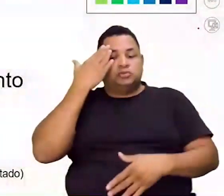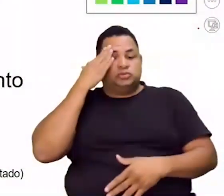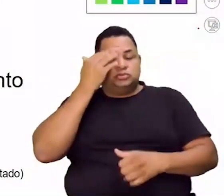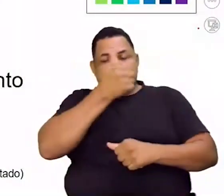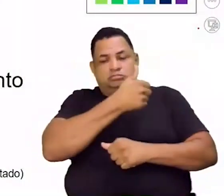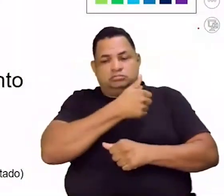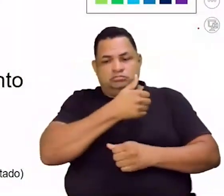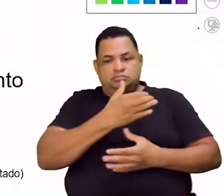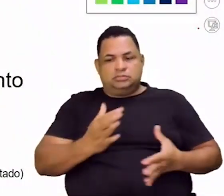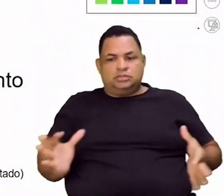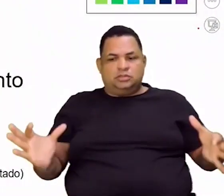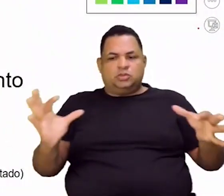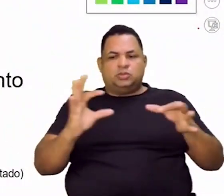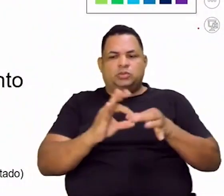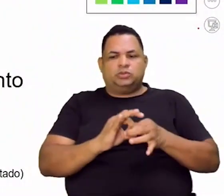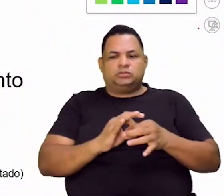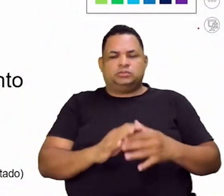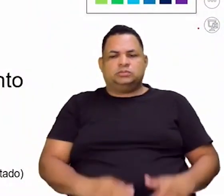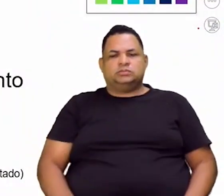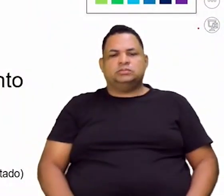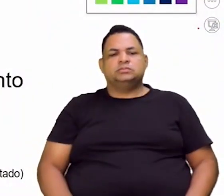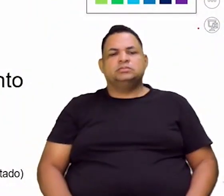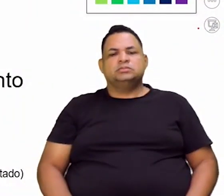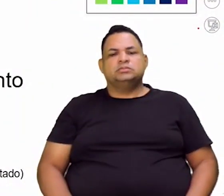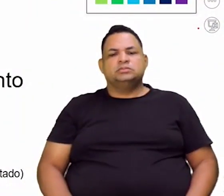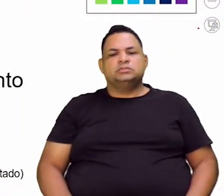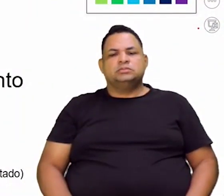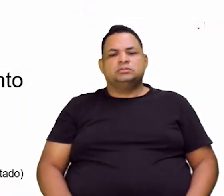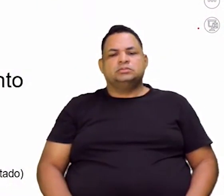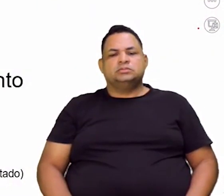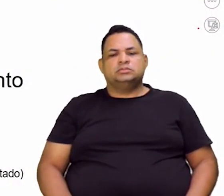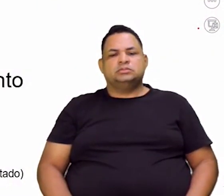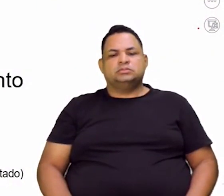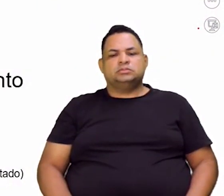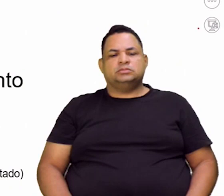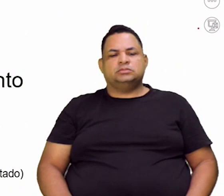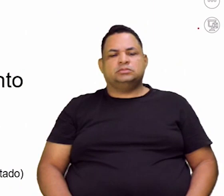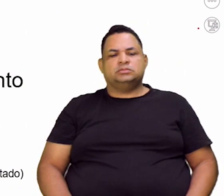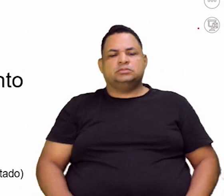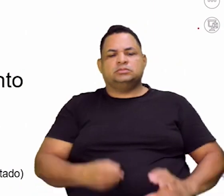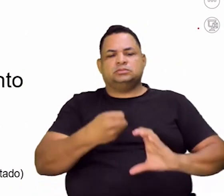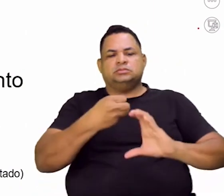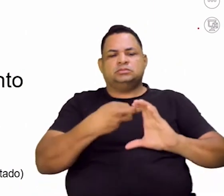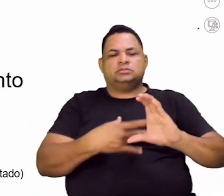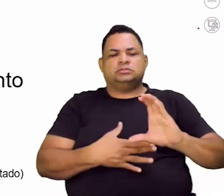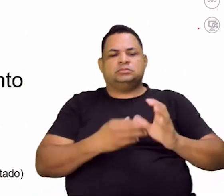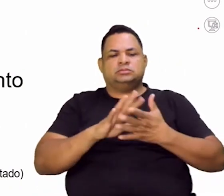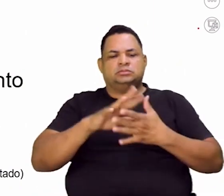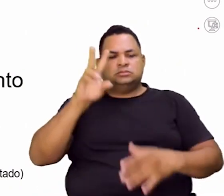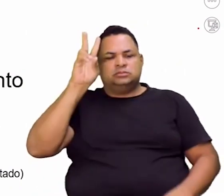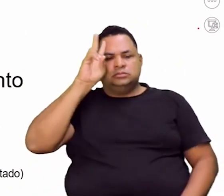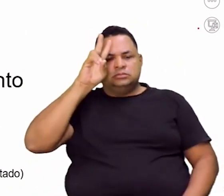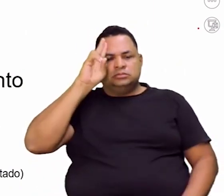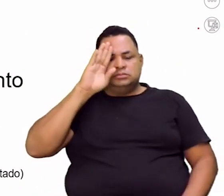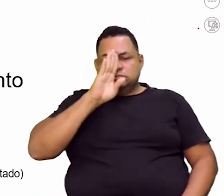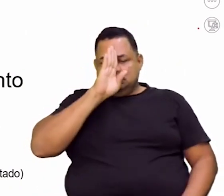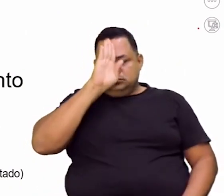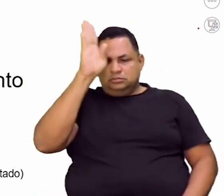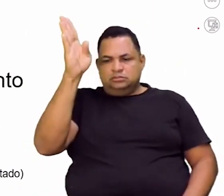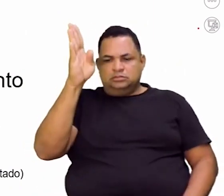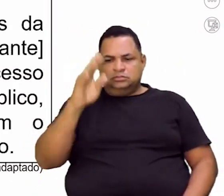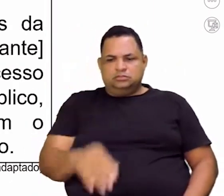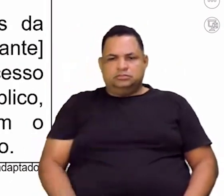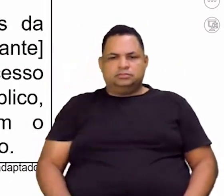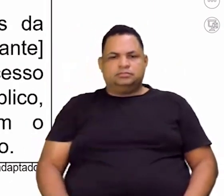aí. Entre as características decorrentes desse momento histórico, né, destacam-se